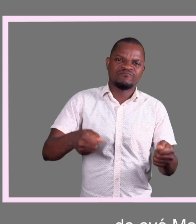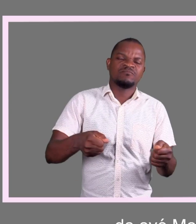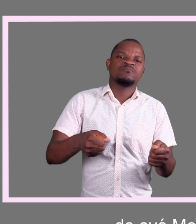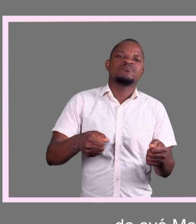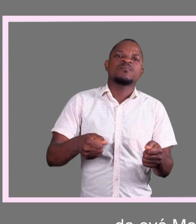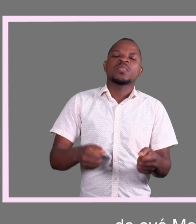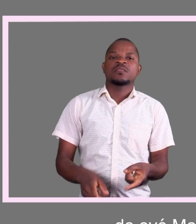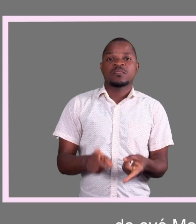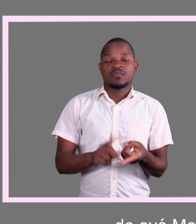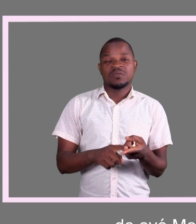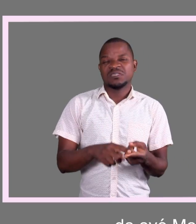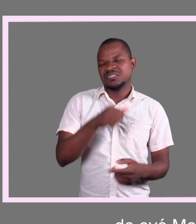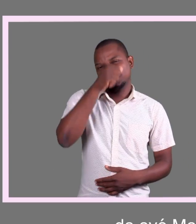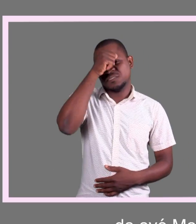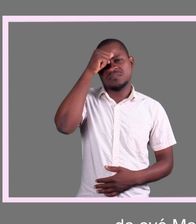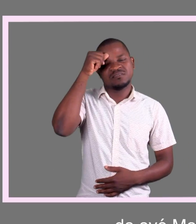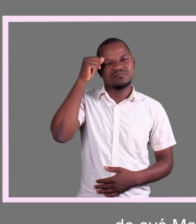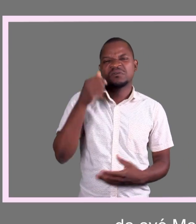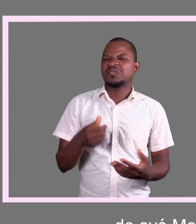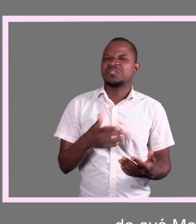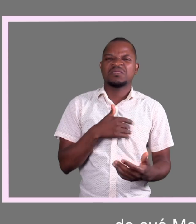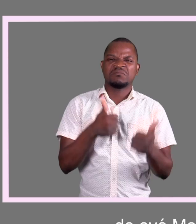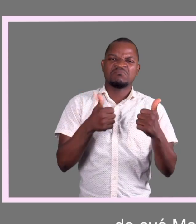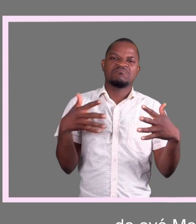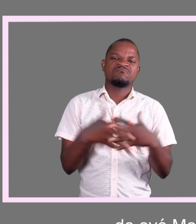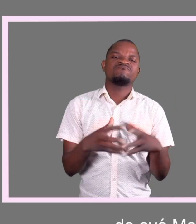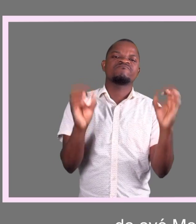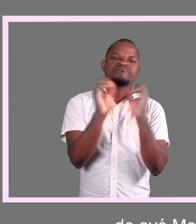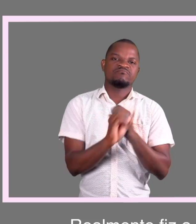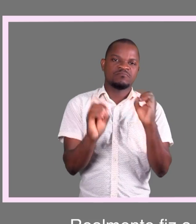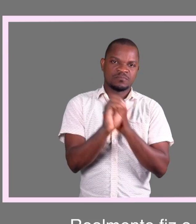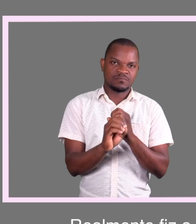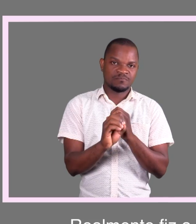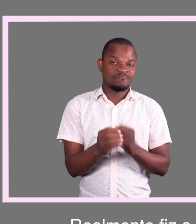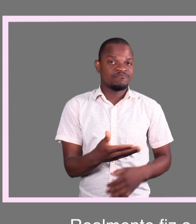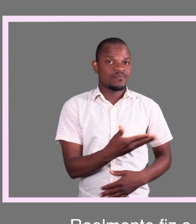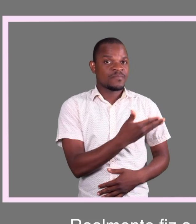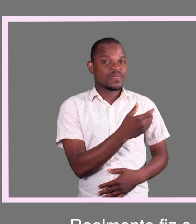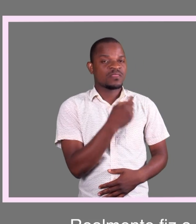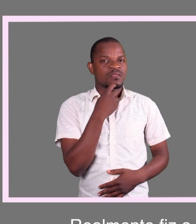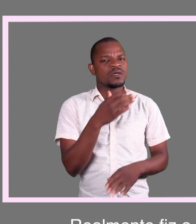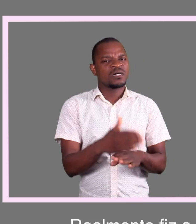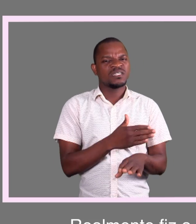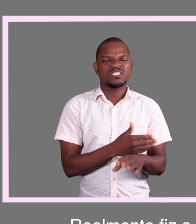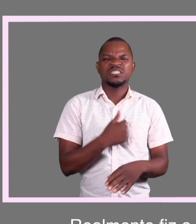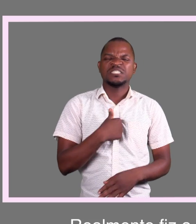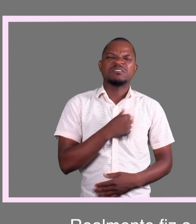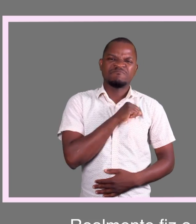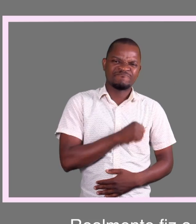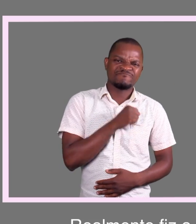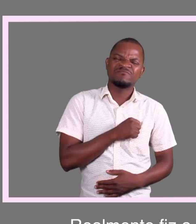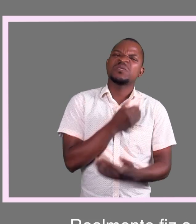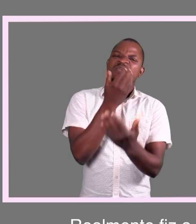deslocação da avó Matelina, o que não é confortável. E realmente eu é que fiz o grito de